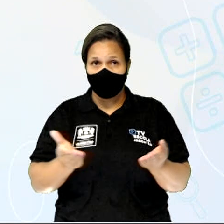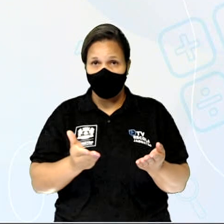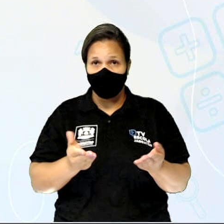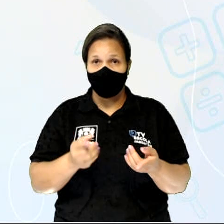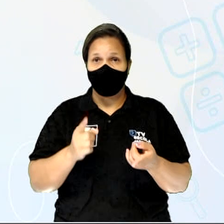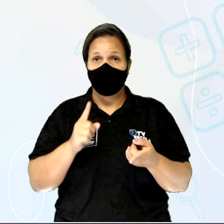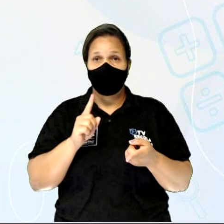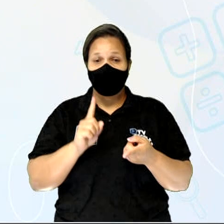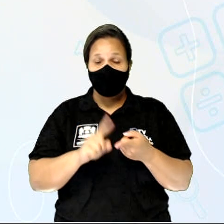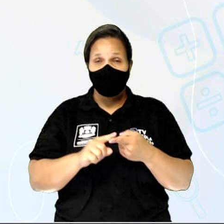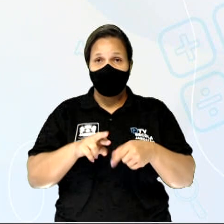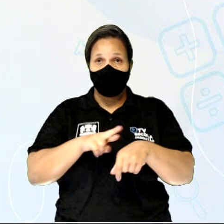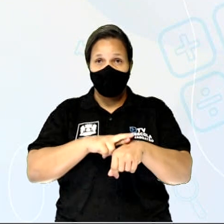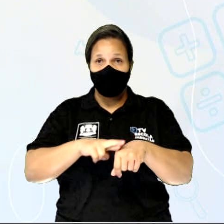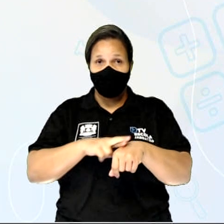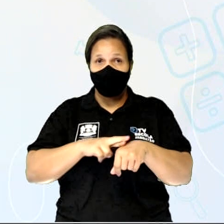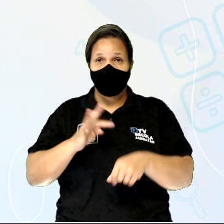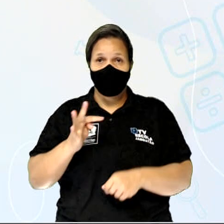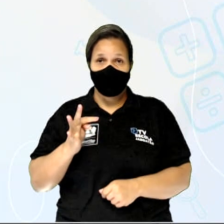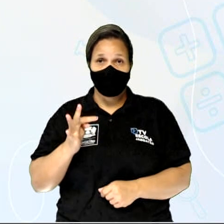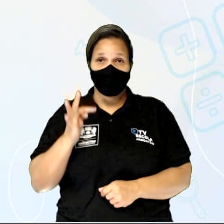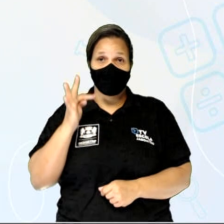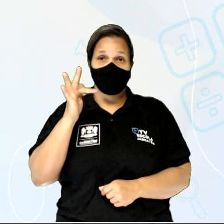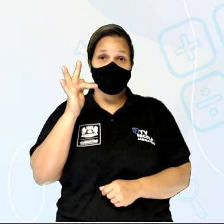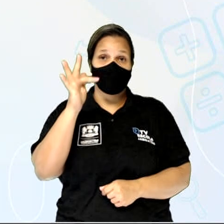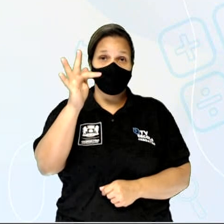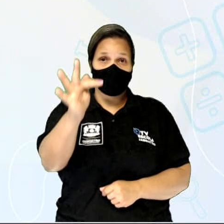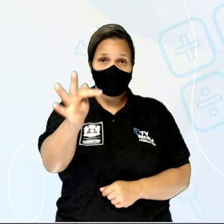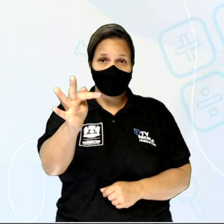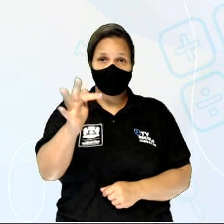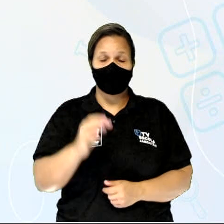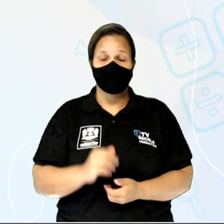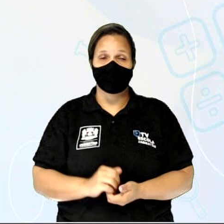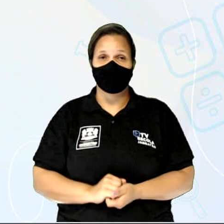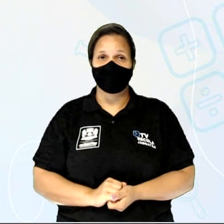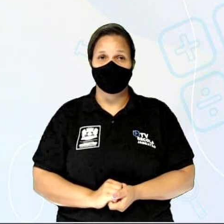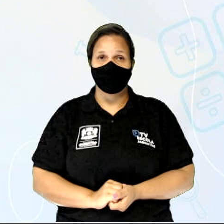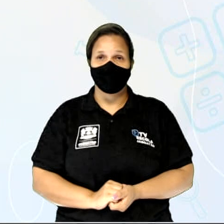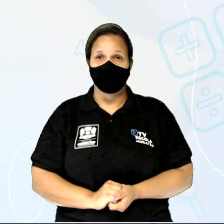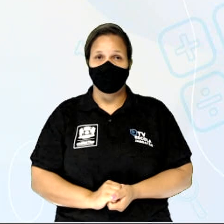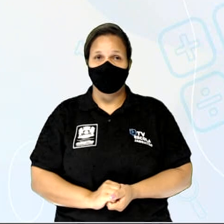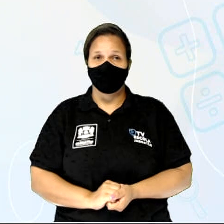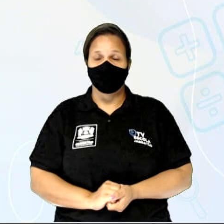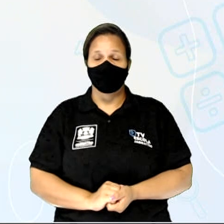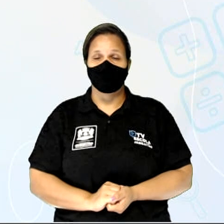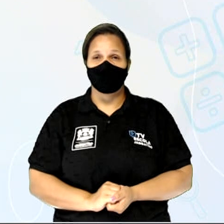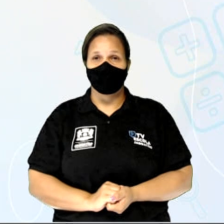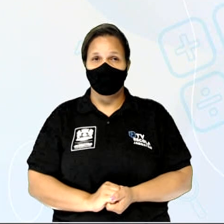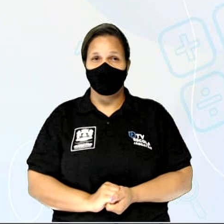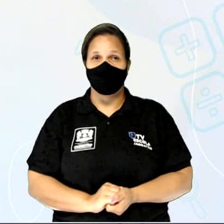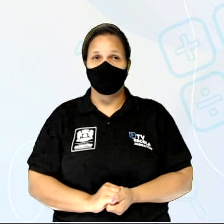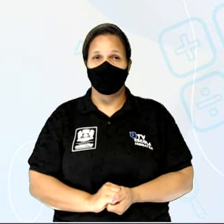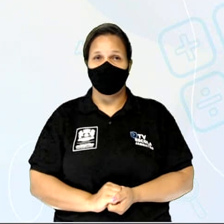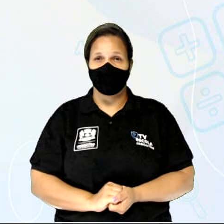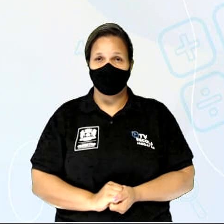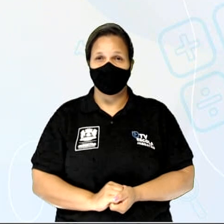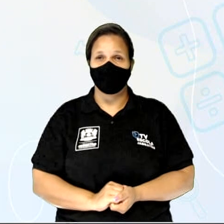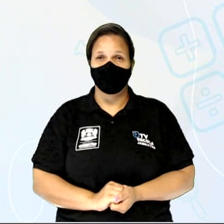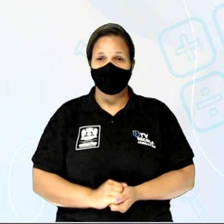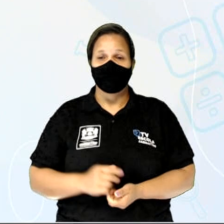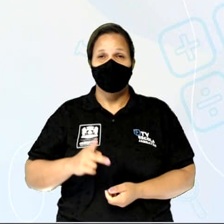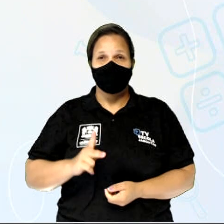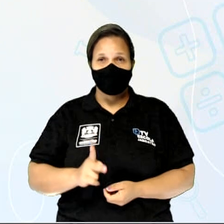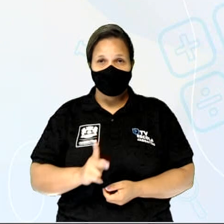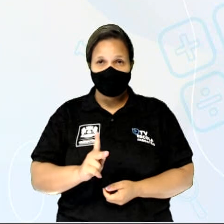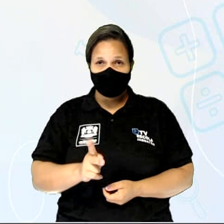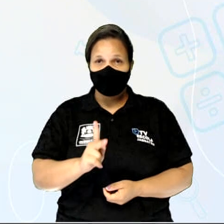de ser na primeira ou na terceira pessoa, ele sempre vai vir dessa forma, sem o S, sem a terminação